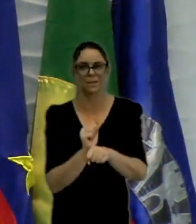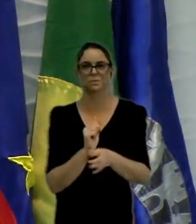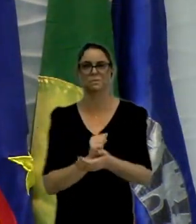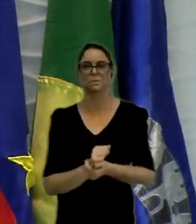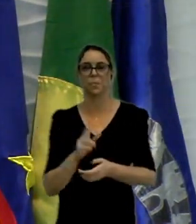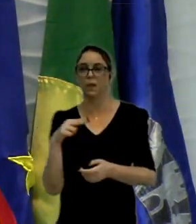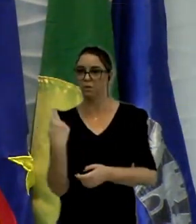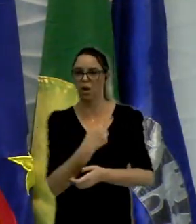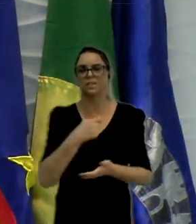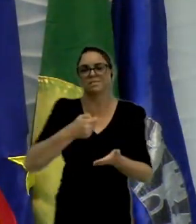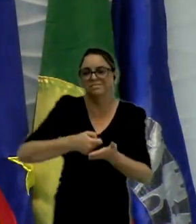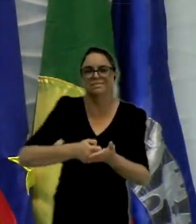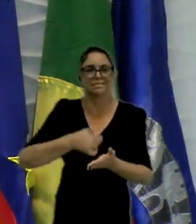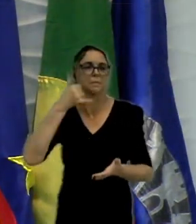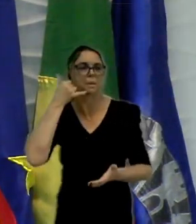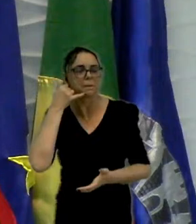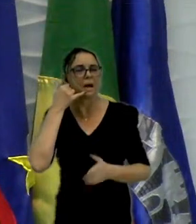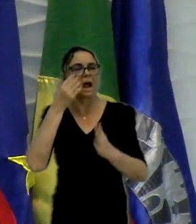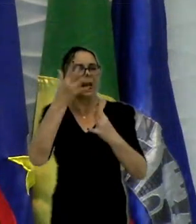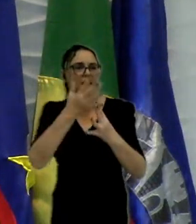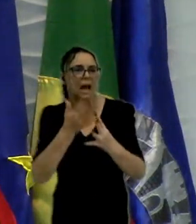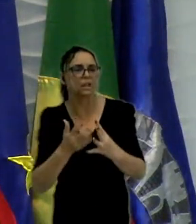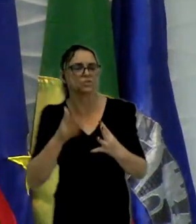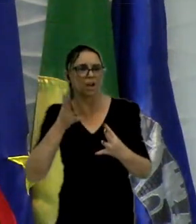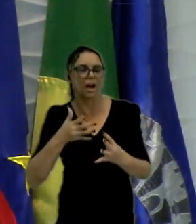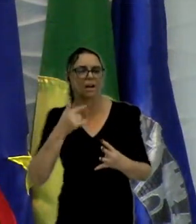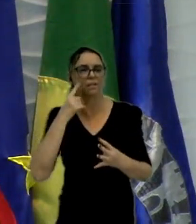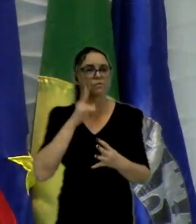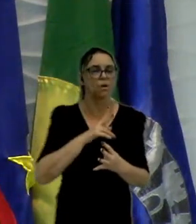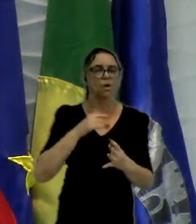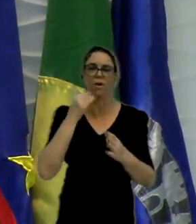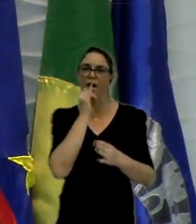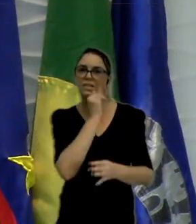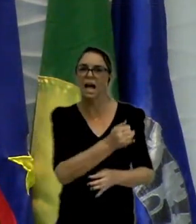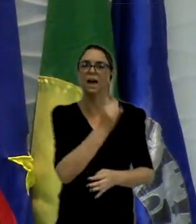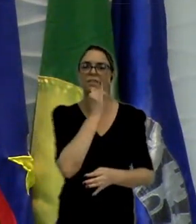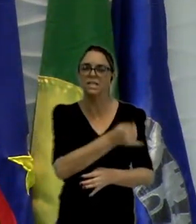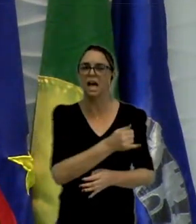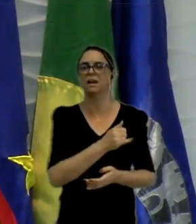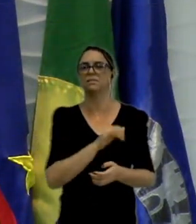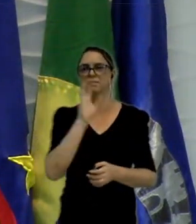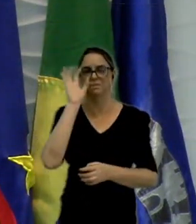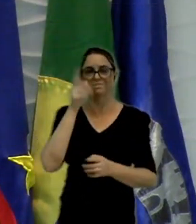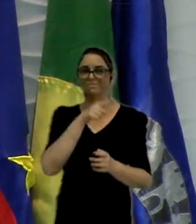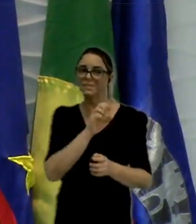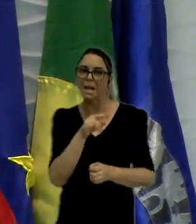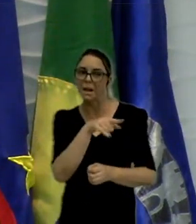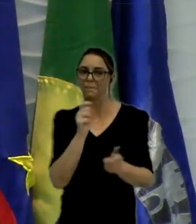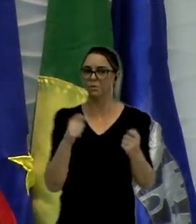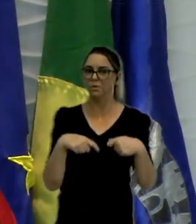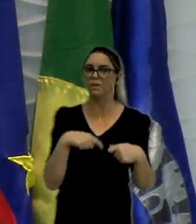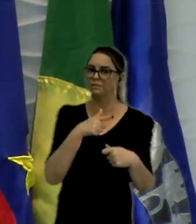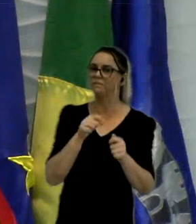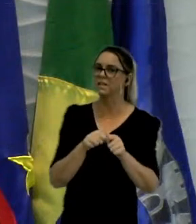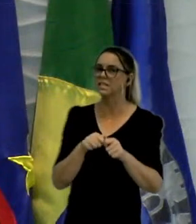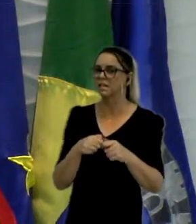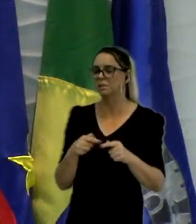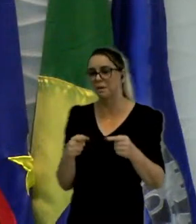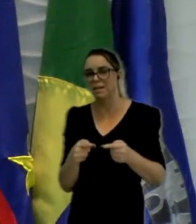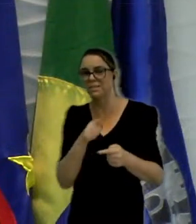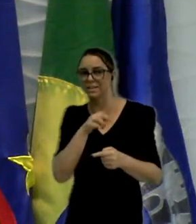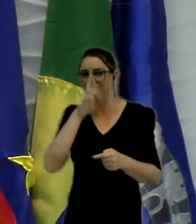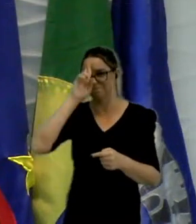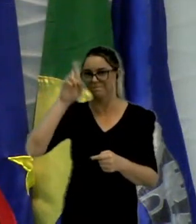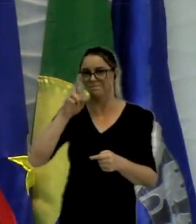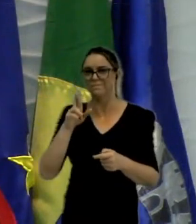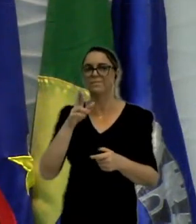para ele, passava calendário, resolvia da forma que ele podia, e foi realmente trocado, saiu da gerência. E não